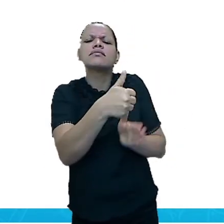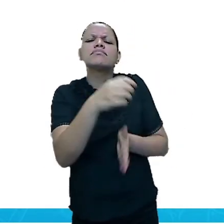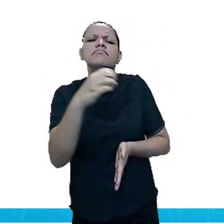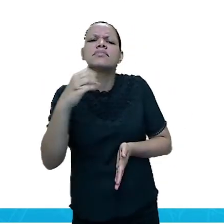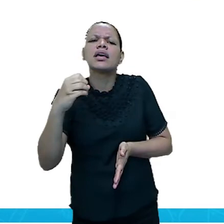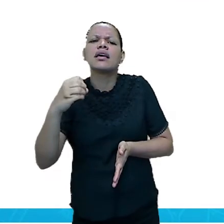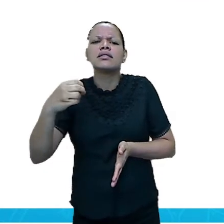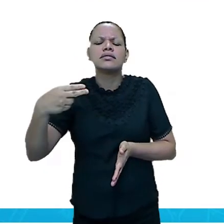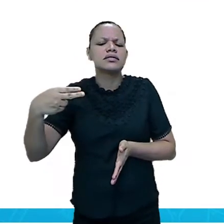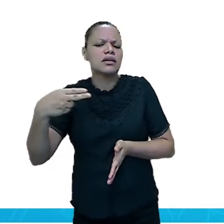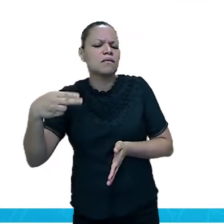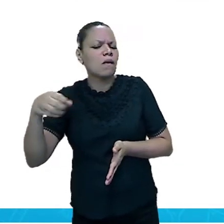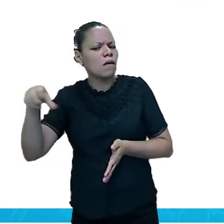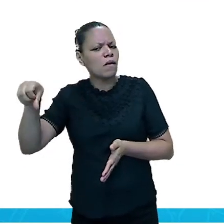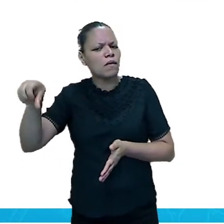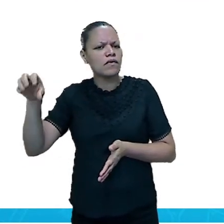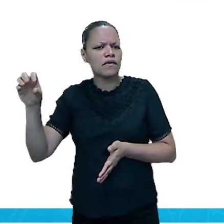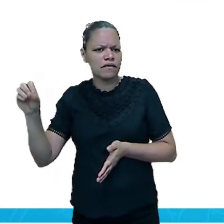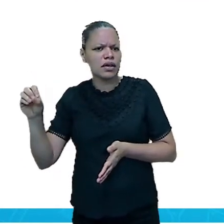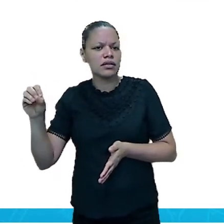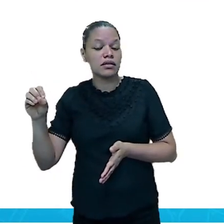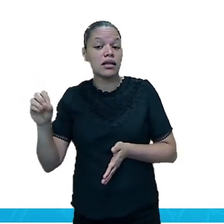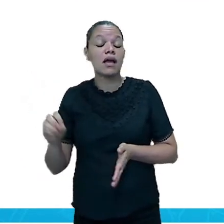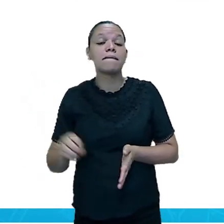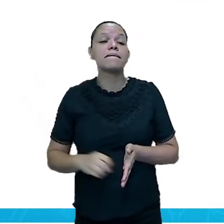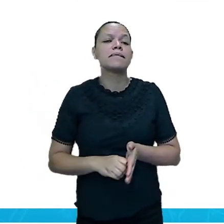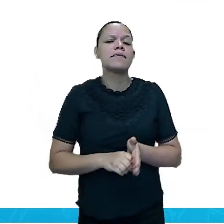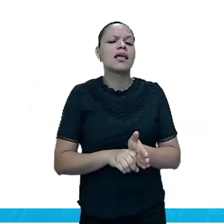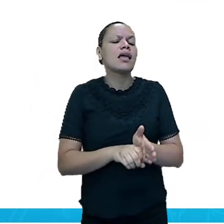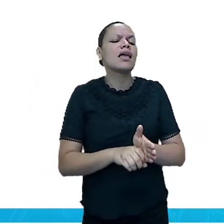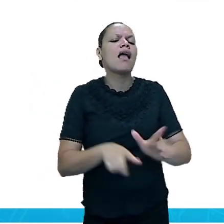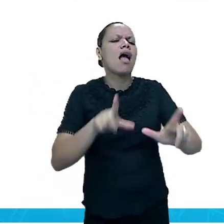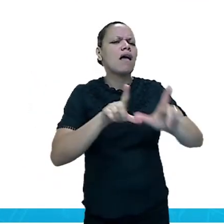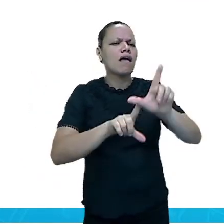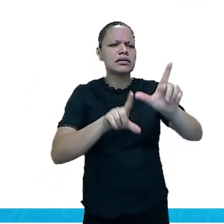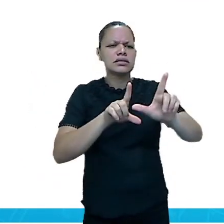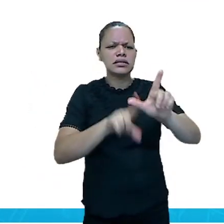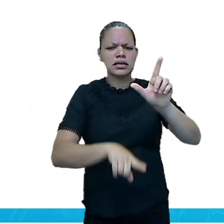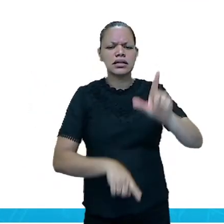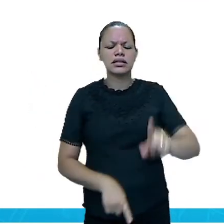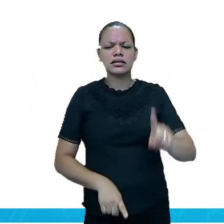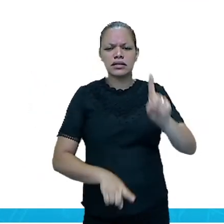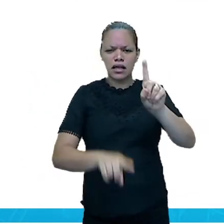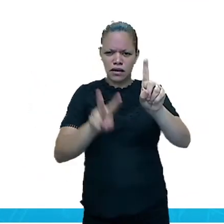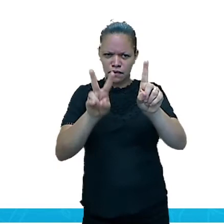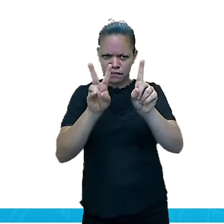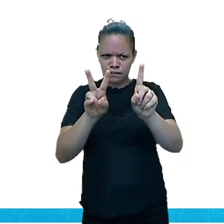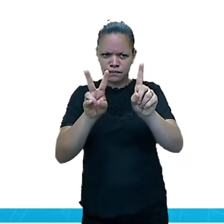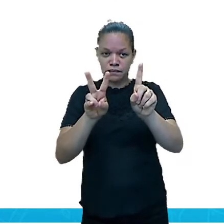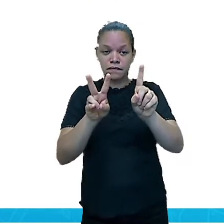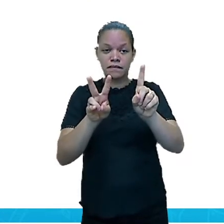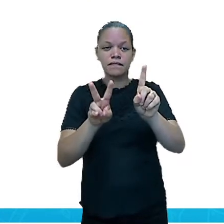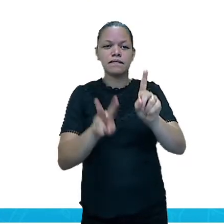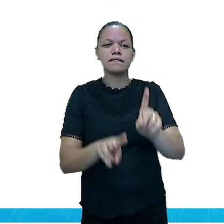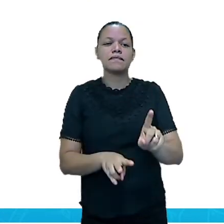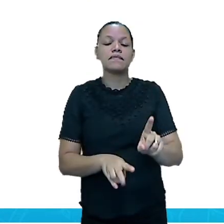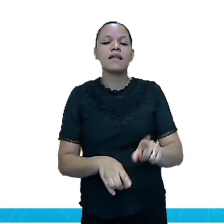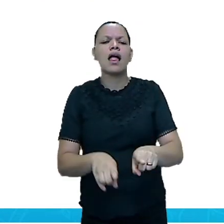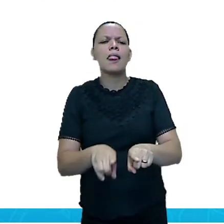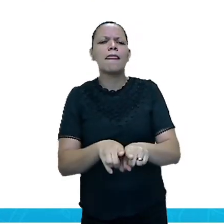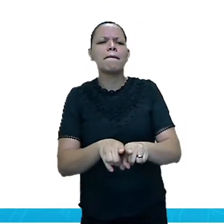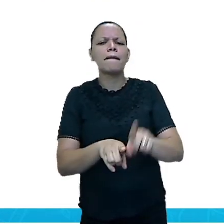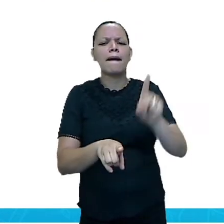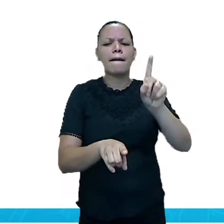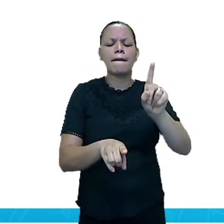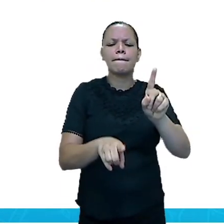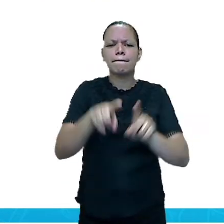40. O número 90, né, em algarismos romanos, é XC. Então,